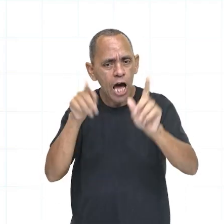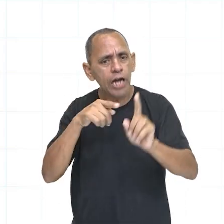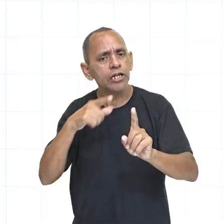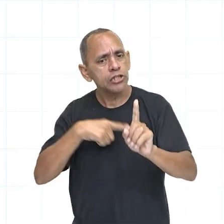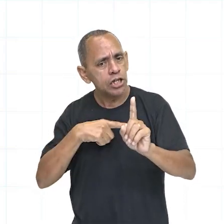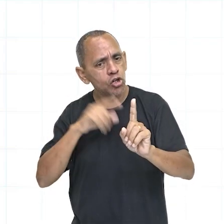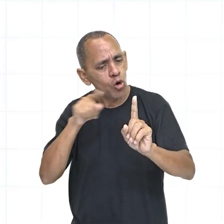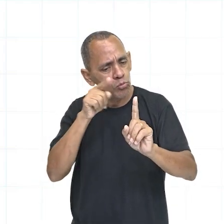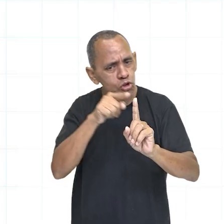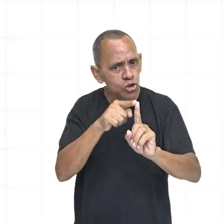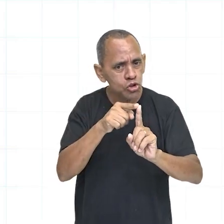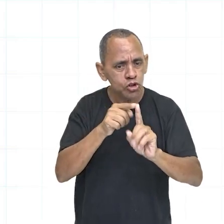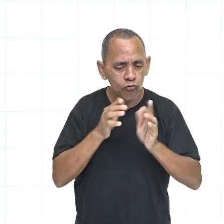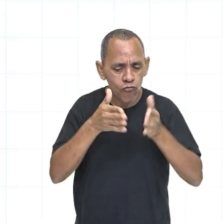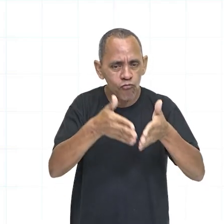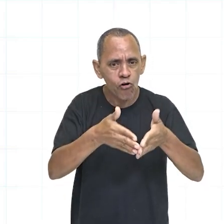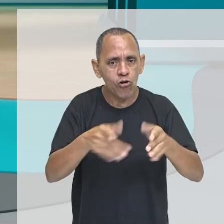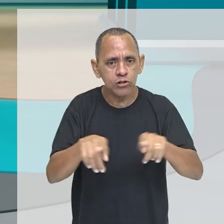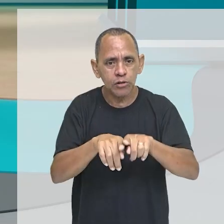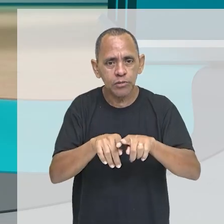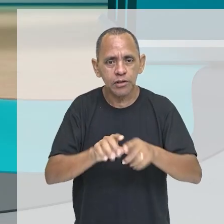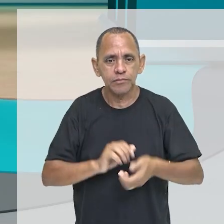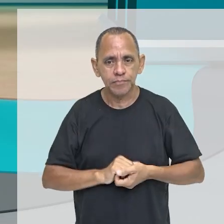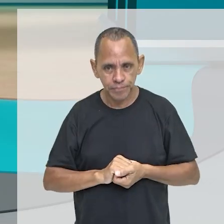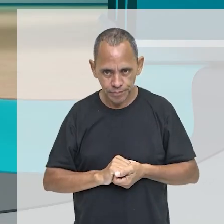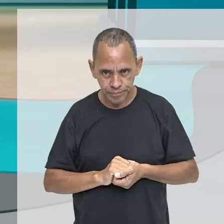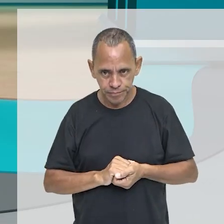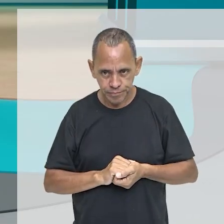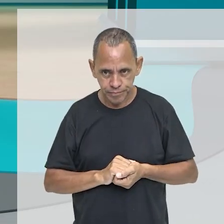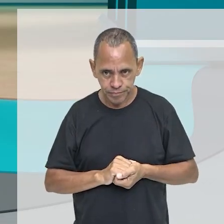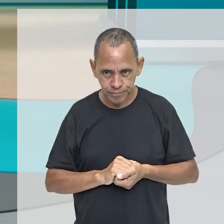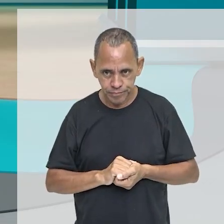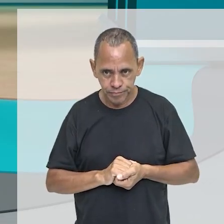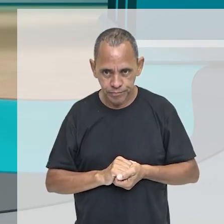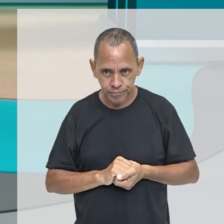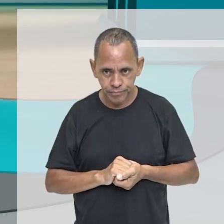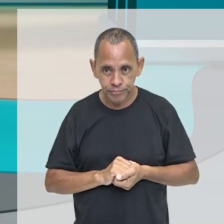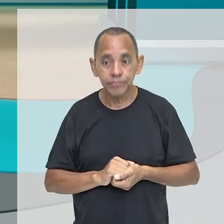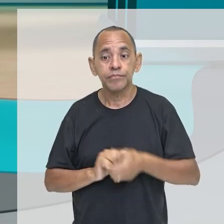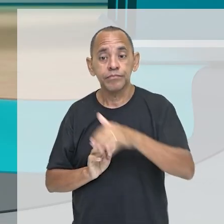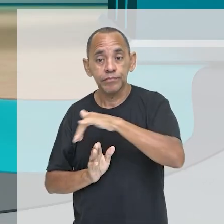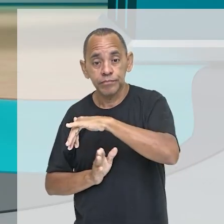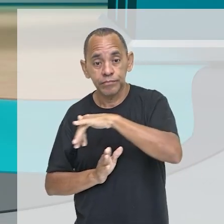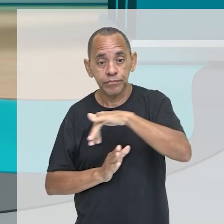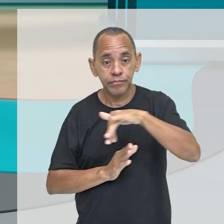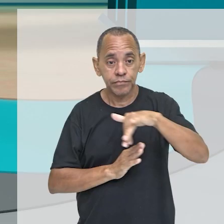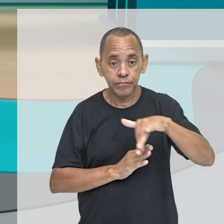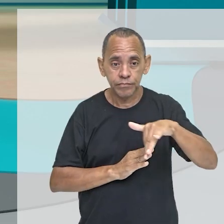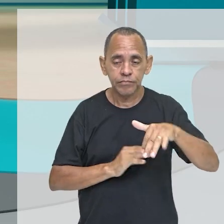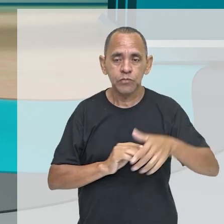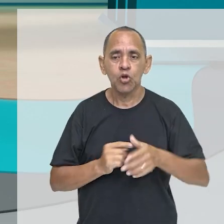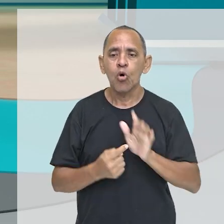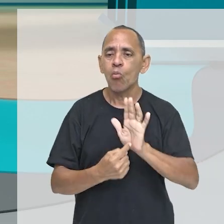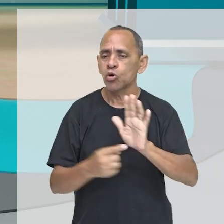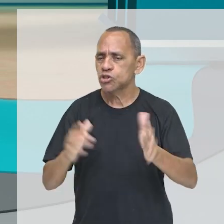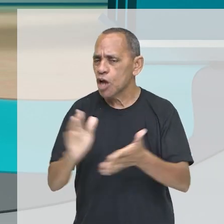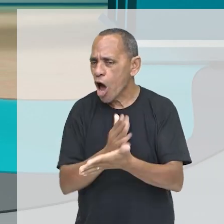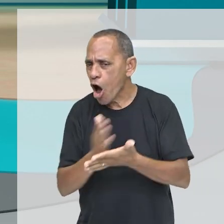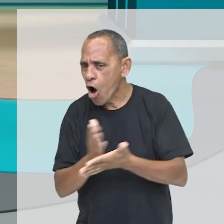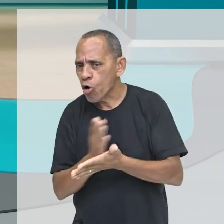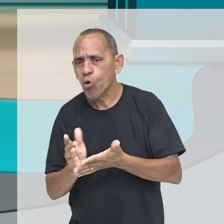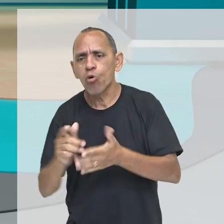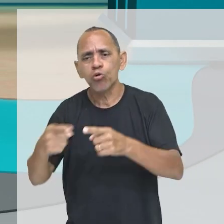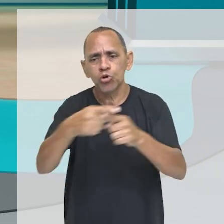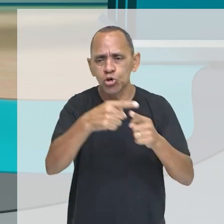objetivas. Bem, então só para a gente brincar um pouquinho com estas linking words, eu vou mostrar para vocês